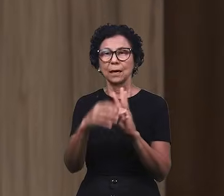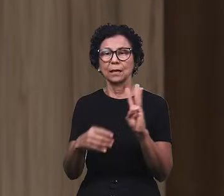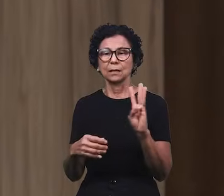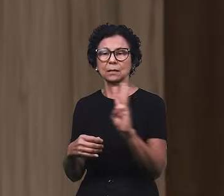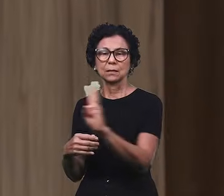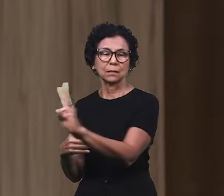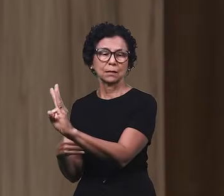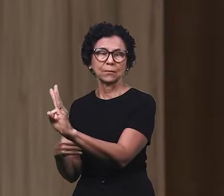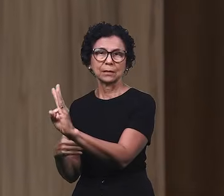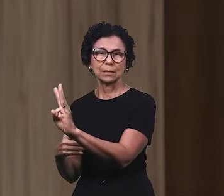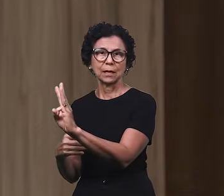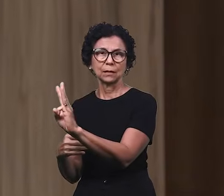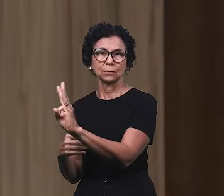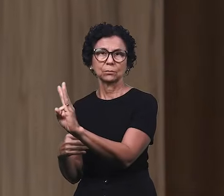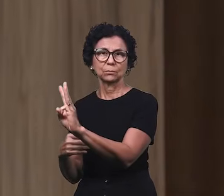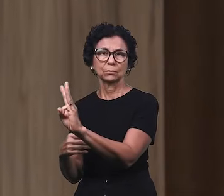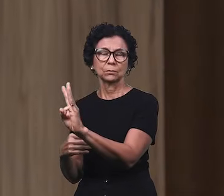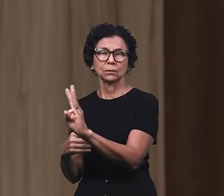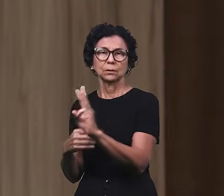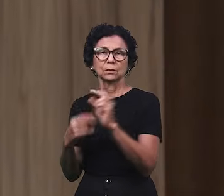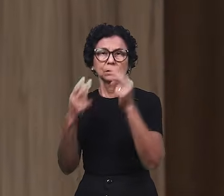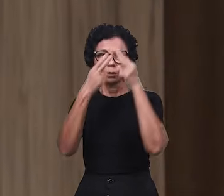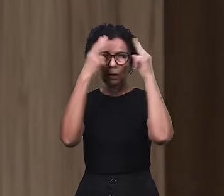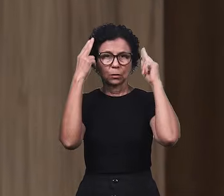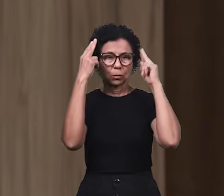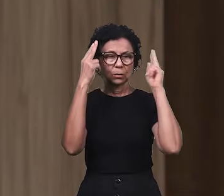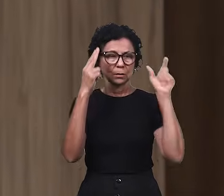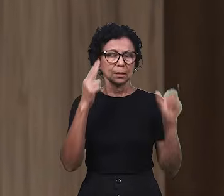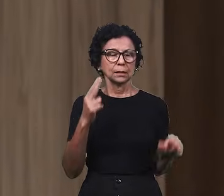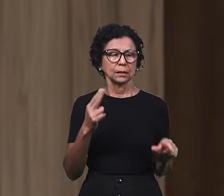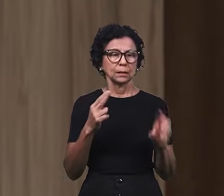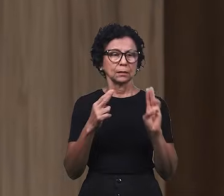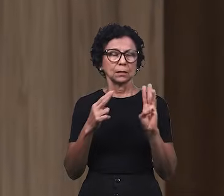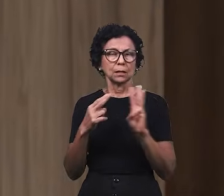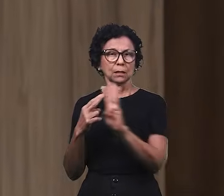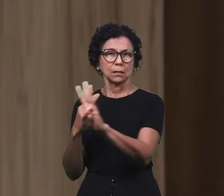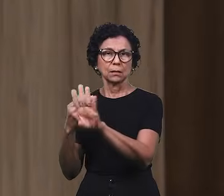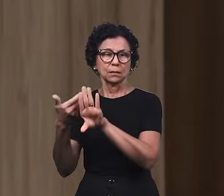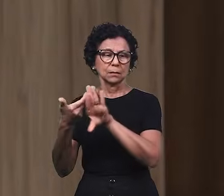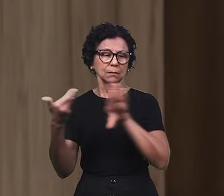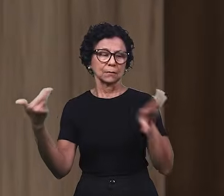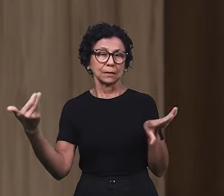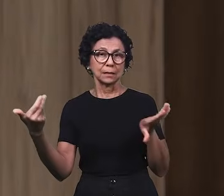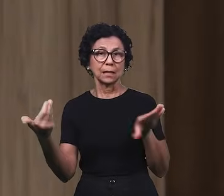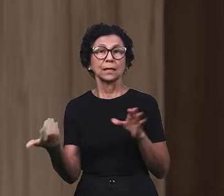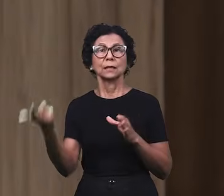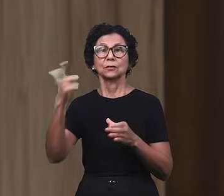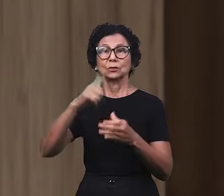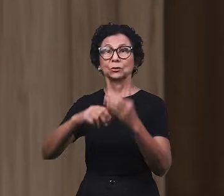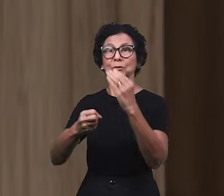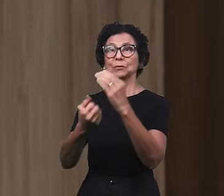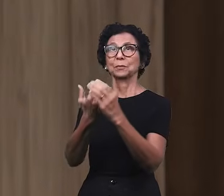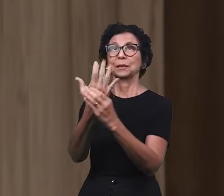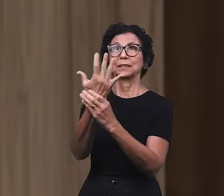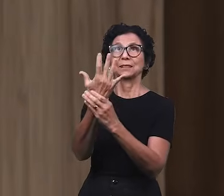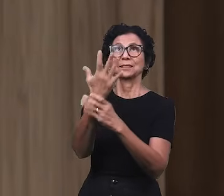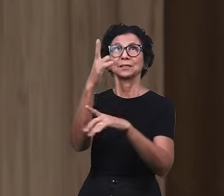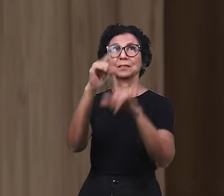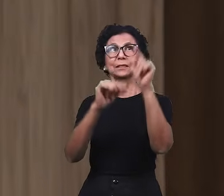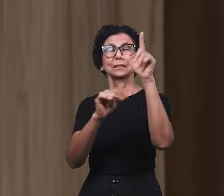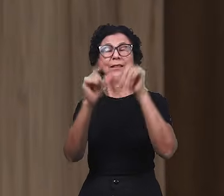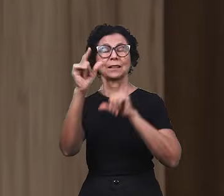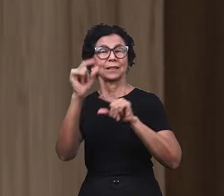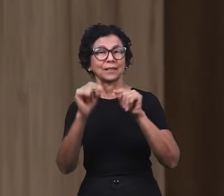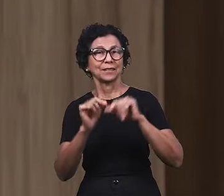de novo para eles. Não é? E ela agora os guiou. Uma vez que o testemunho do nascimento